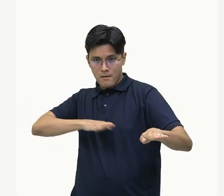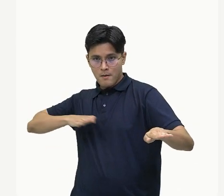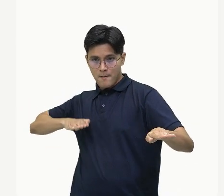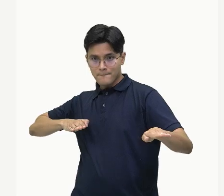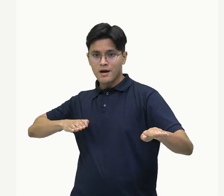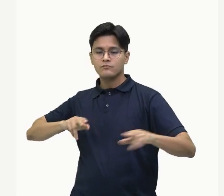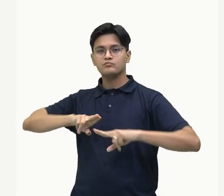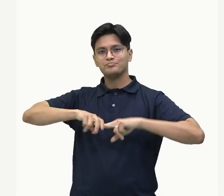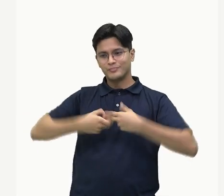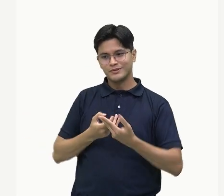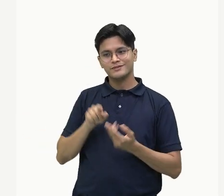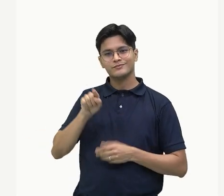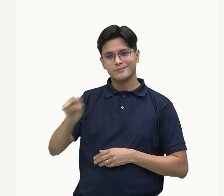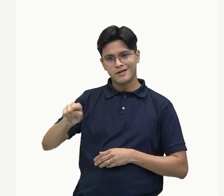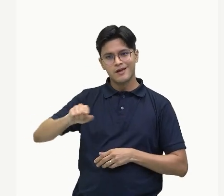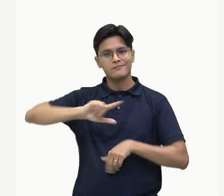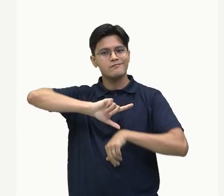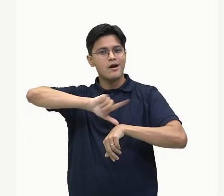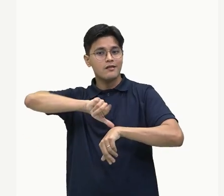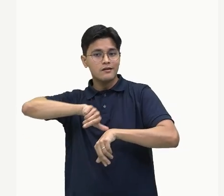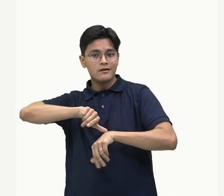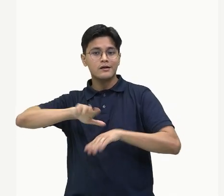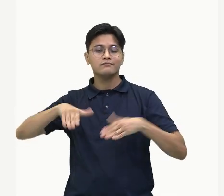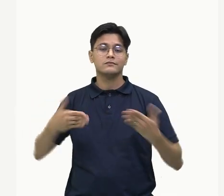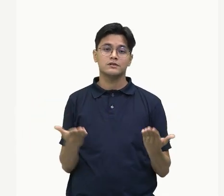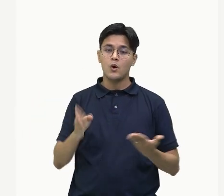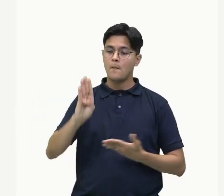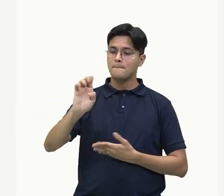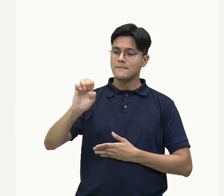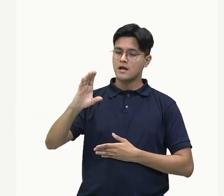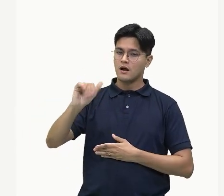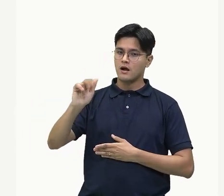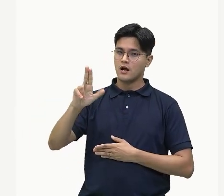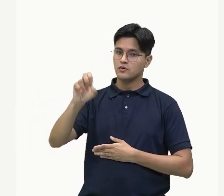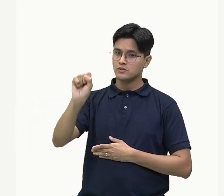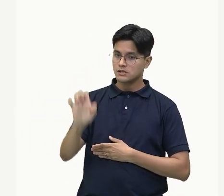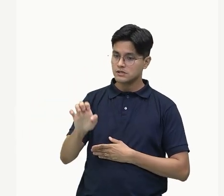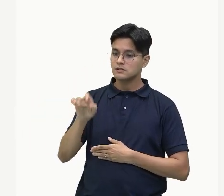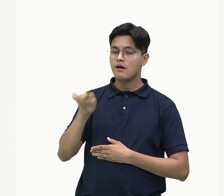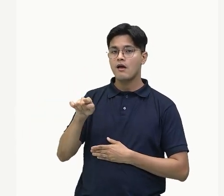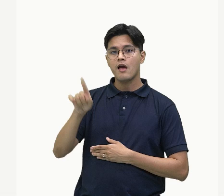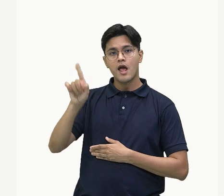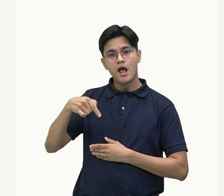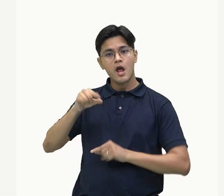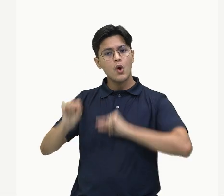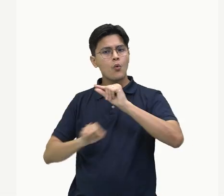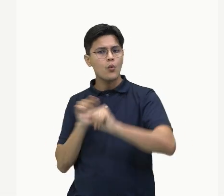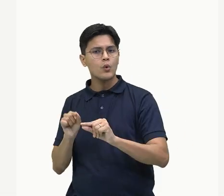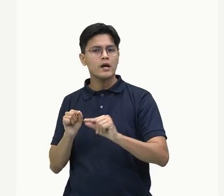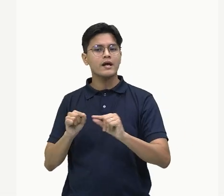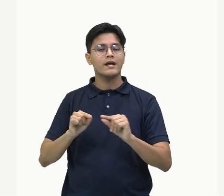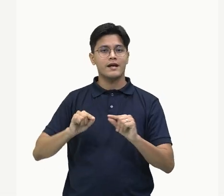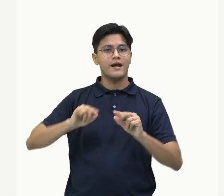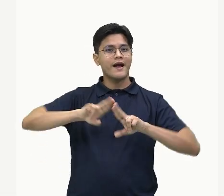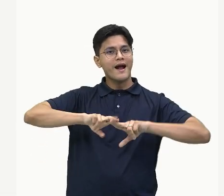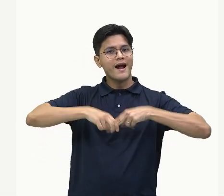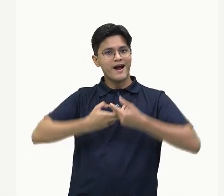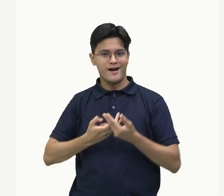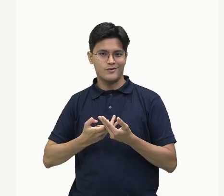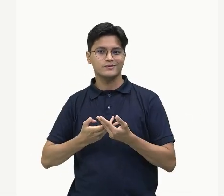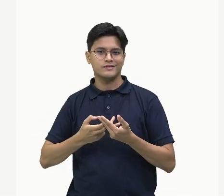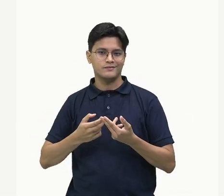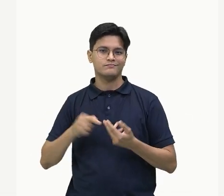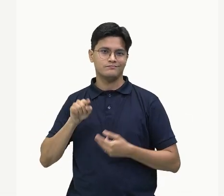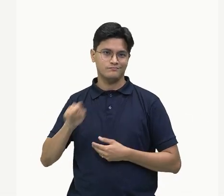estava atrasado. Então, a expressão because, ele vai mostrar, então, dentro desse contexto dos conectivos,